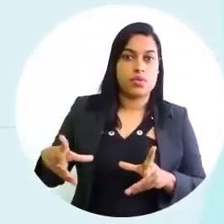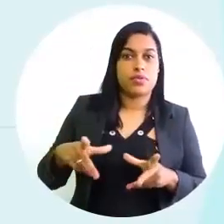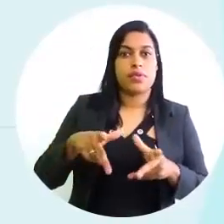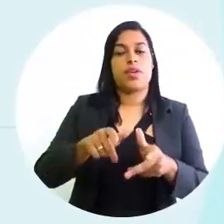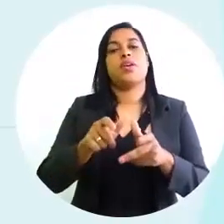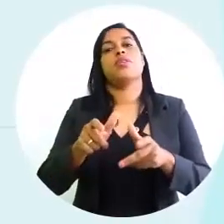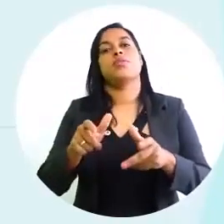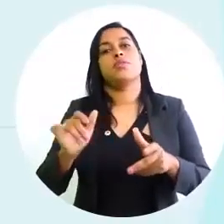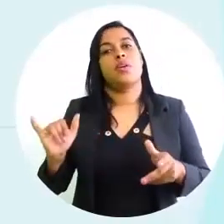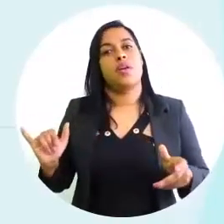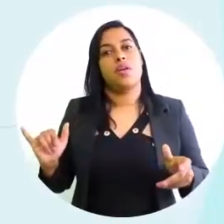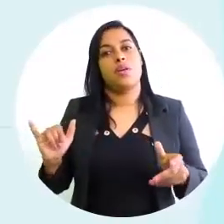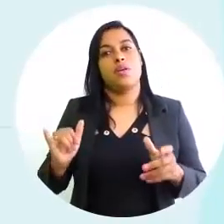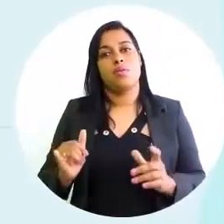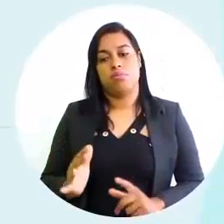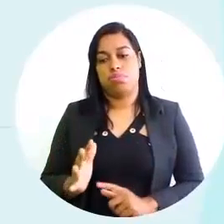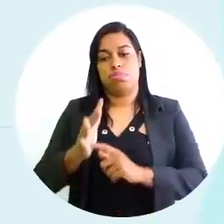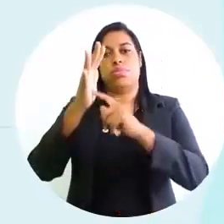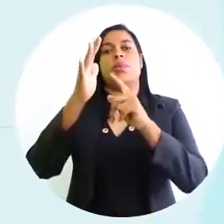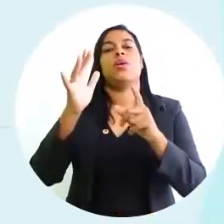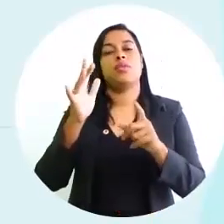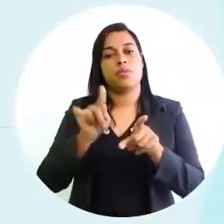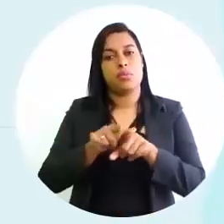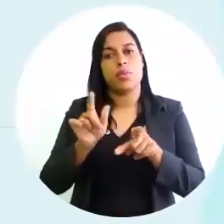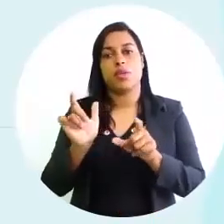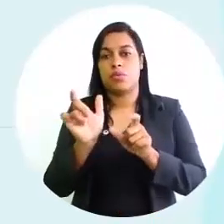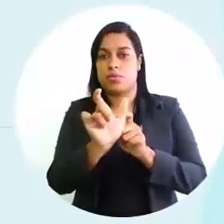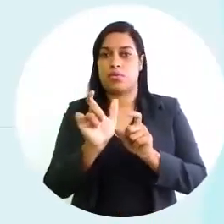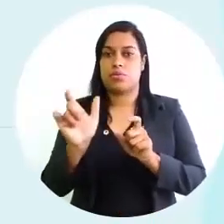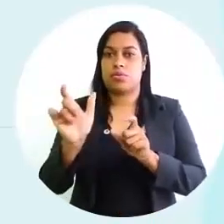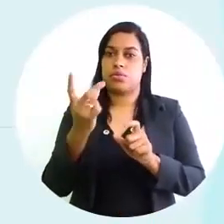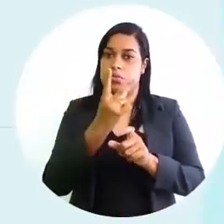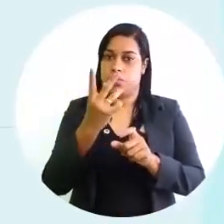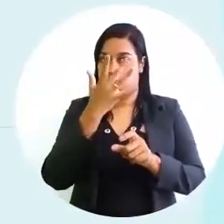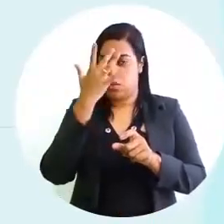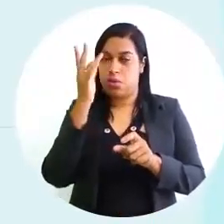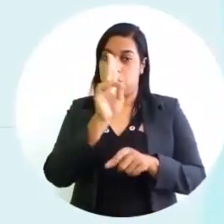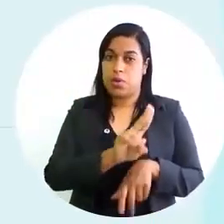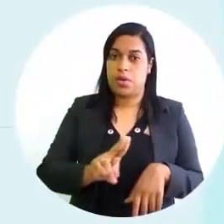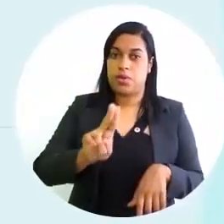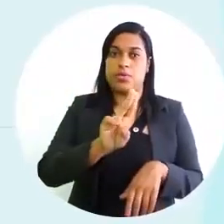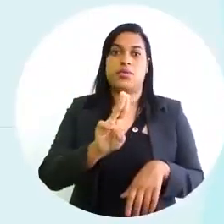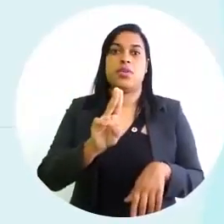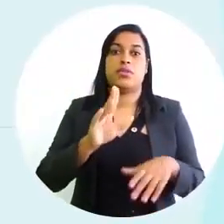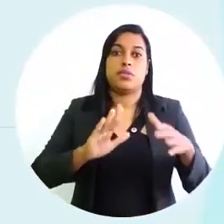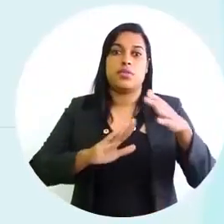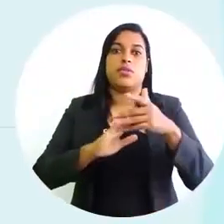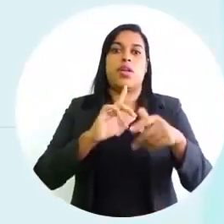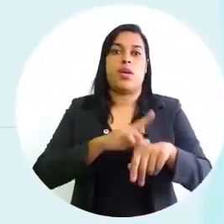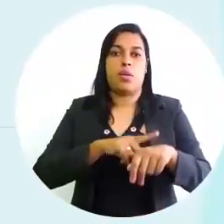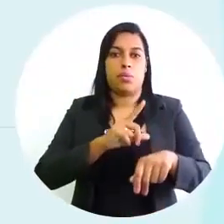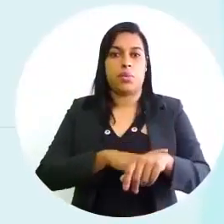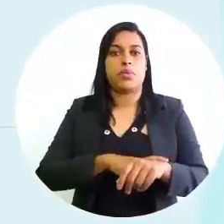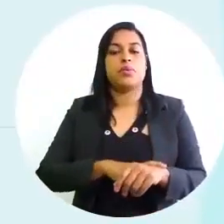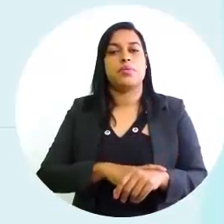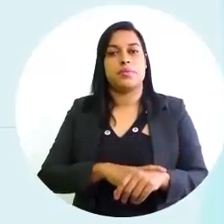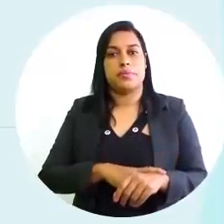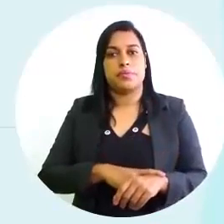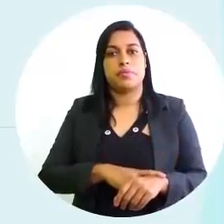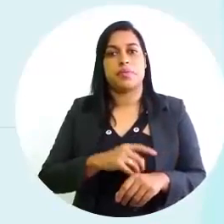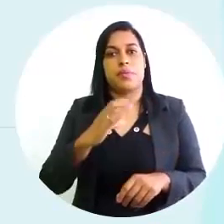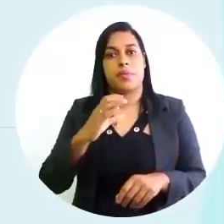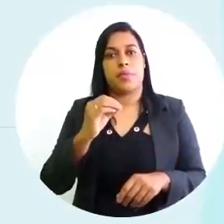de astronomia, então é importante que eu coloque as duas palavras. Uma que era utilizada até um determinado tempo, no caso